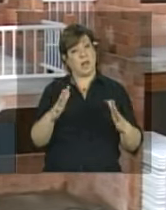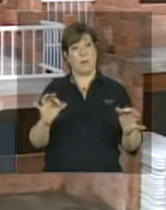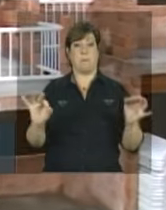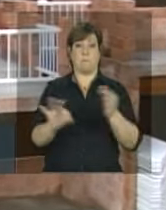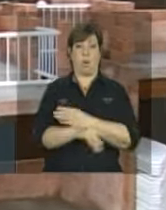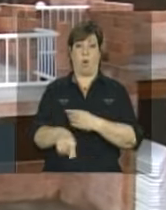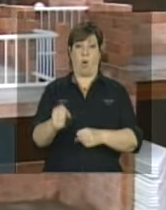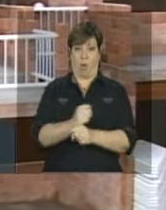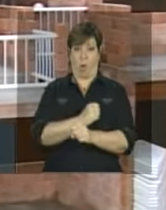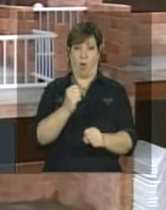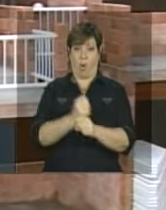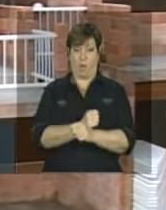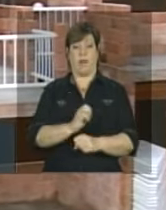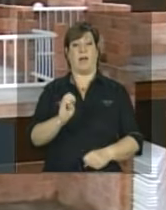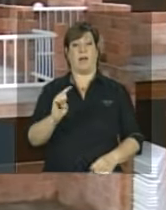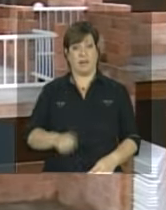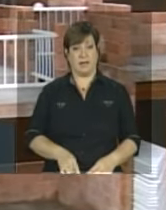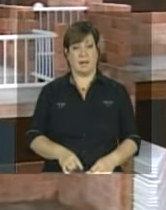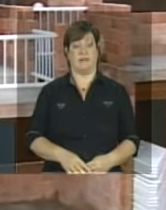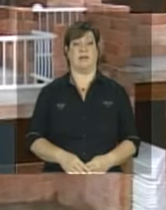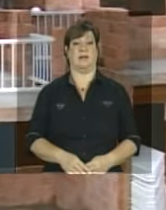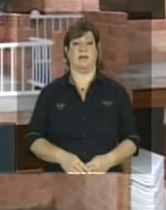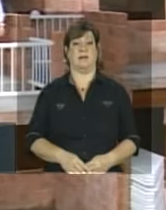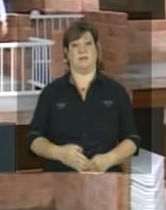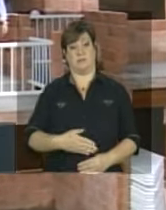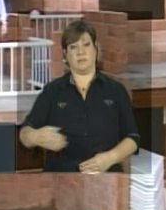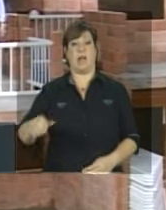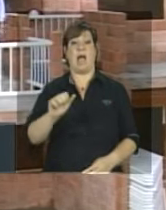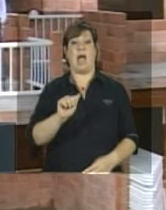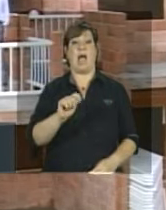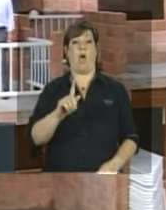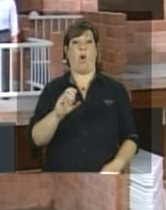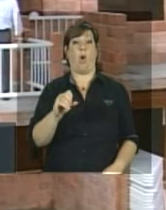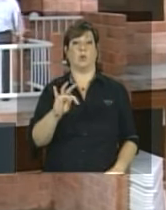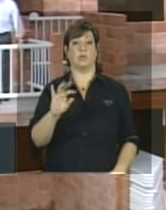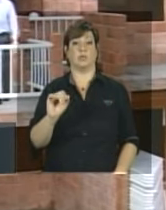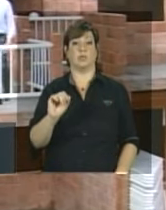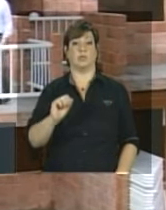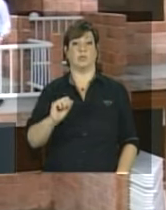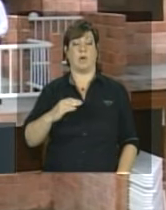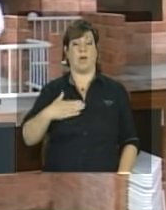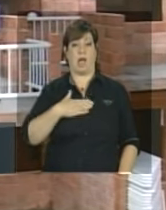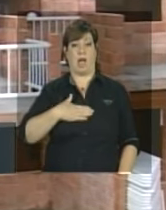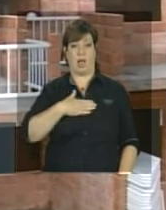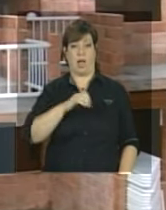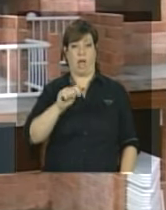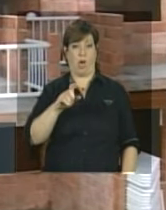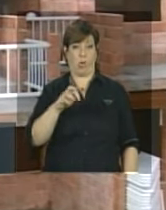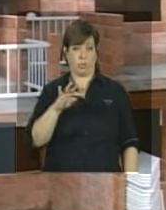obras é para agosto deste ano.